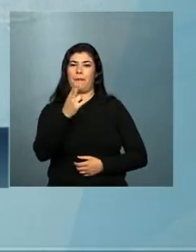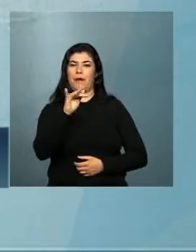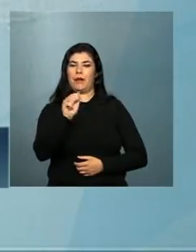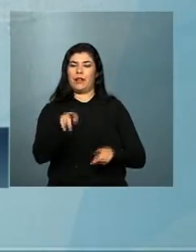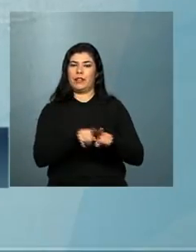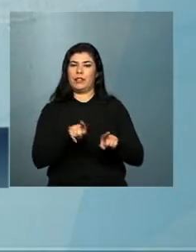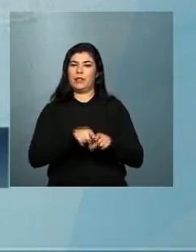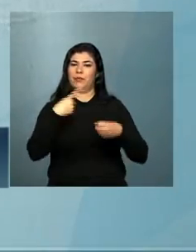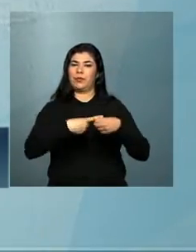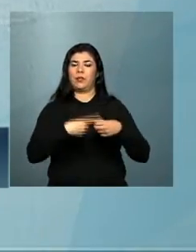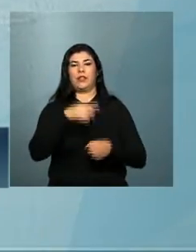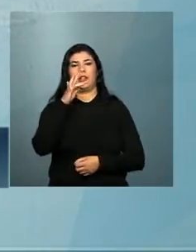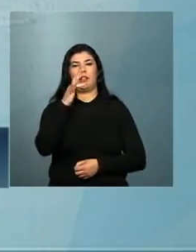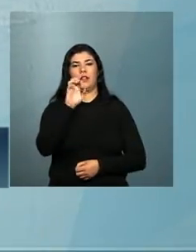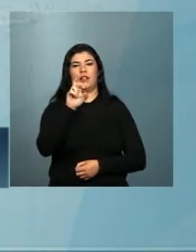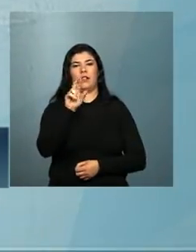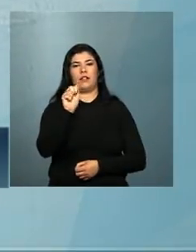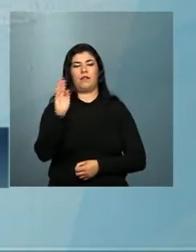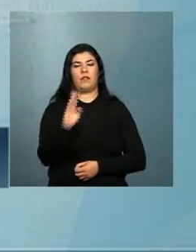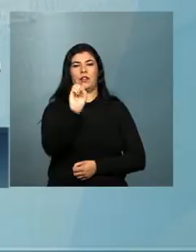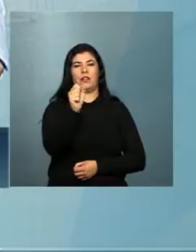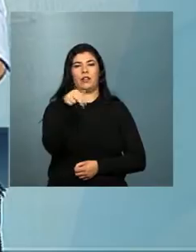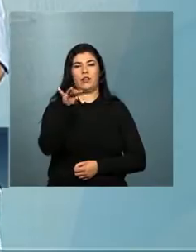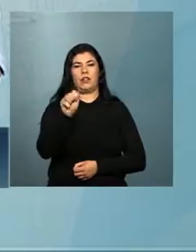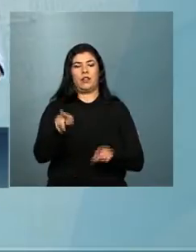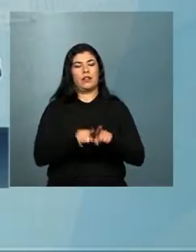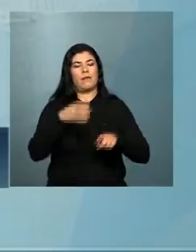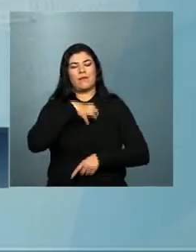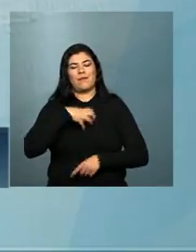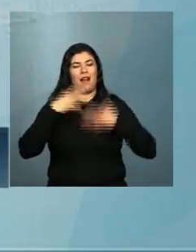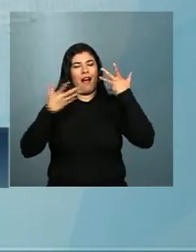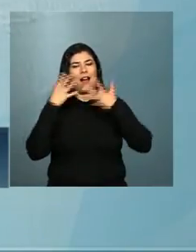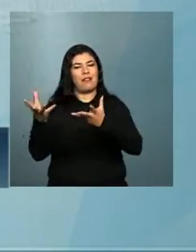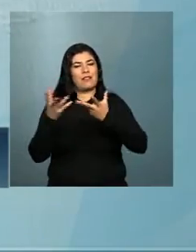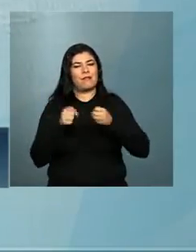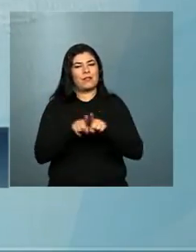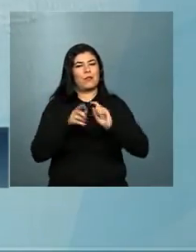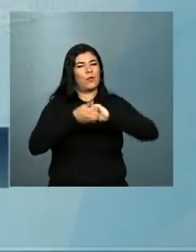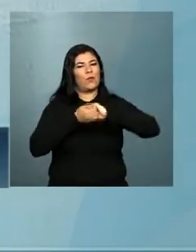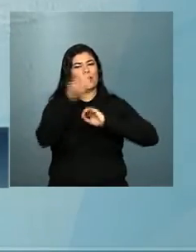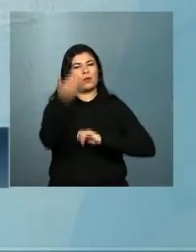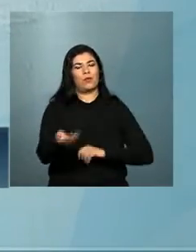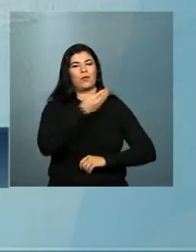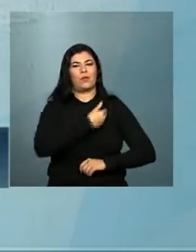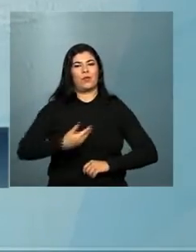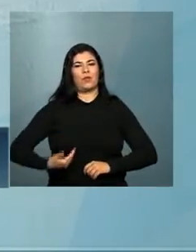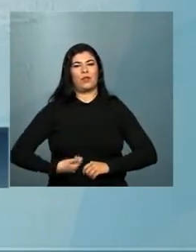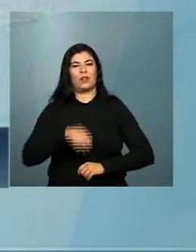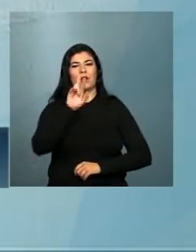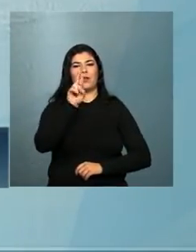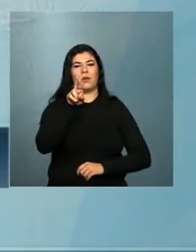recebendo a nossa querida presidenta. Saudar aqui o nosso governador Rui Costa, na sua pessoa, toda a sua equipe